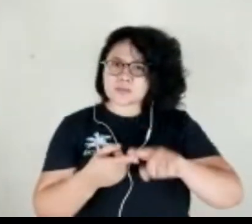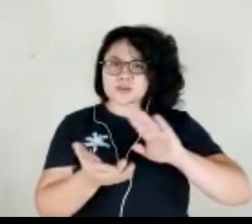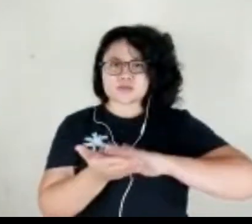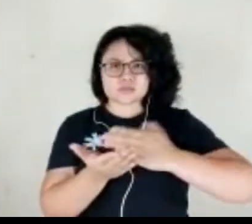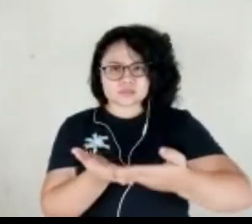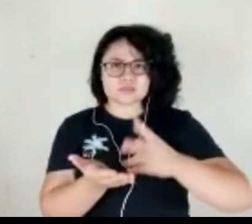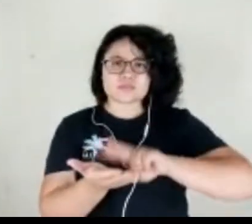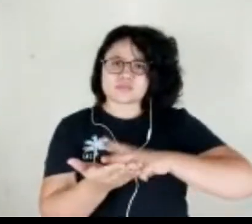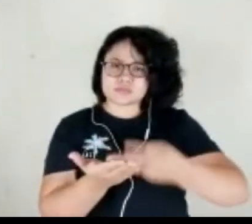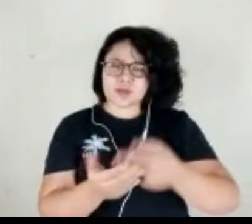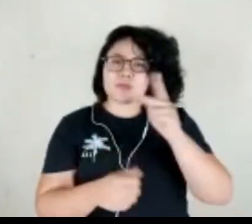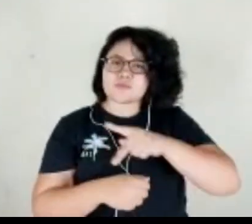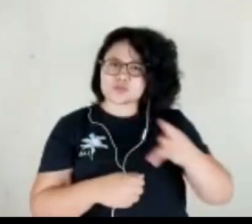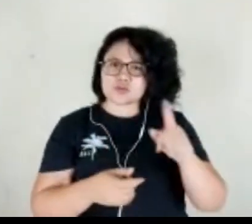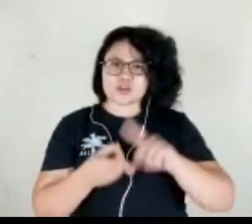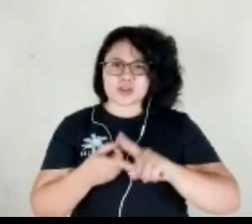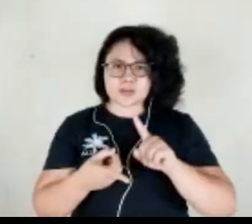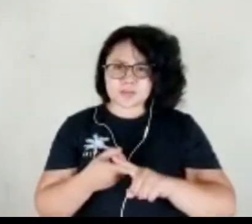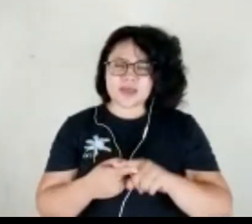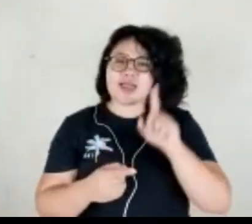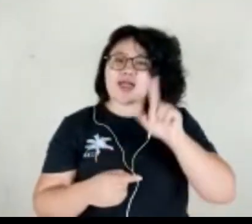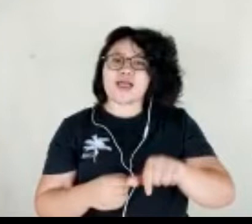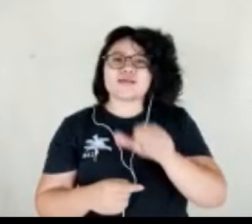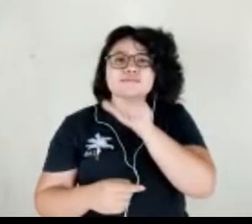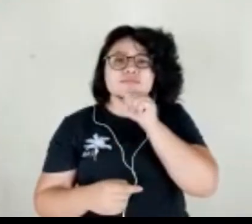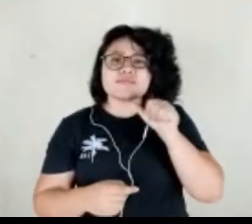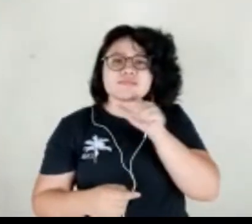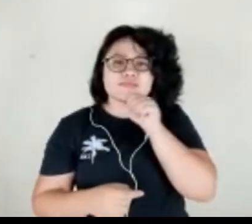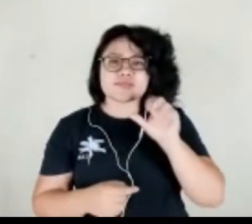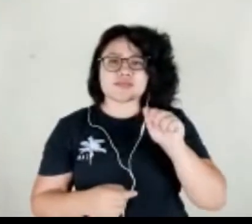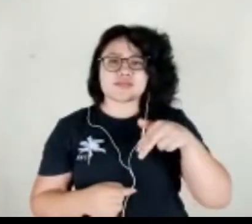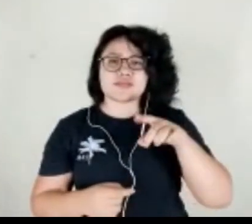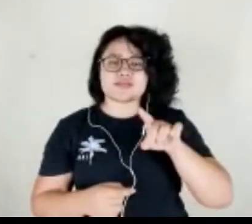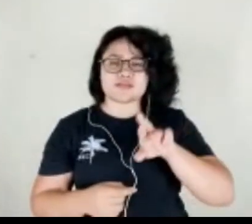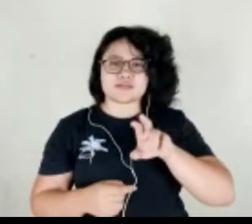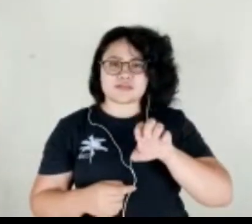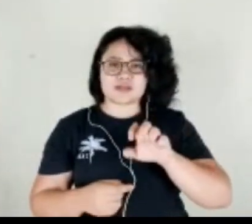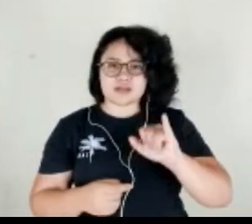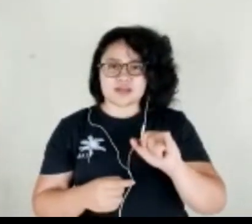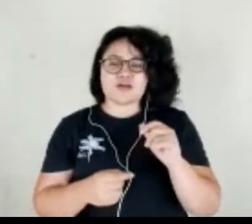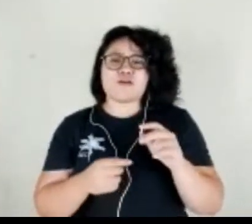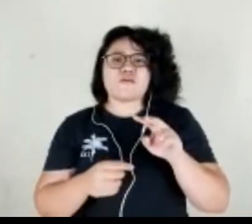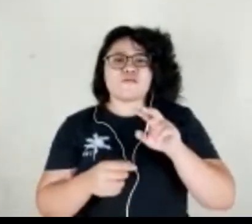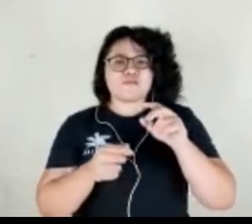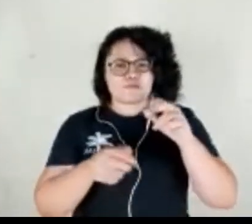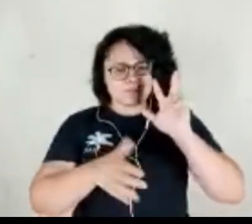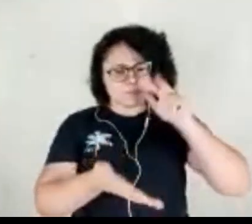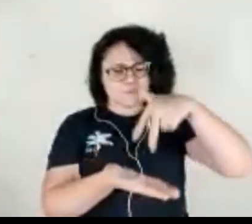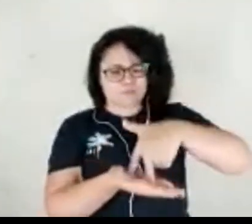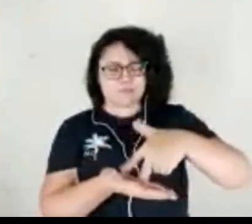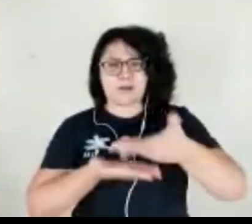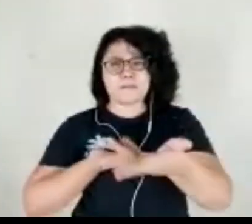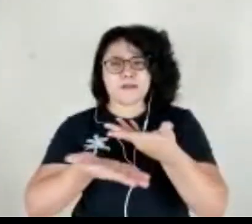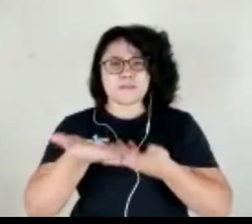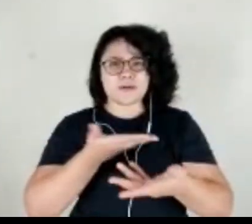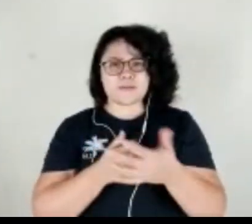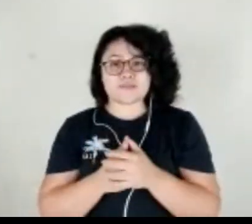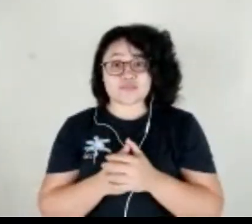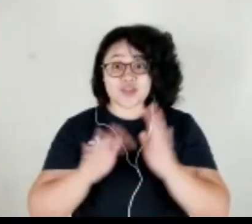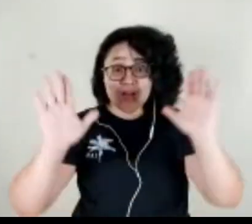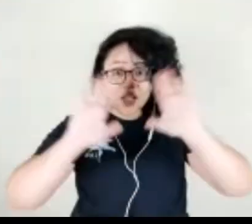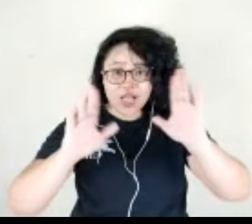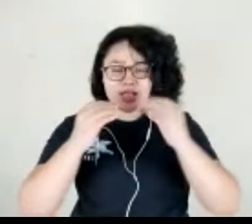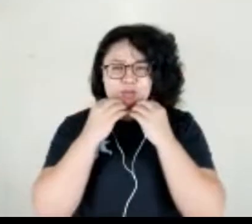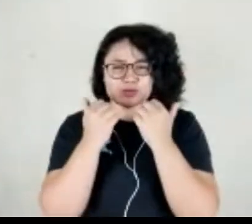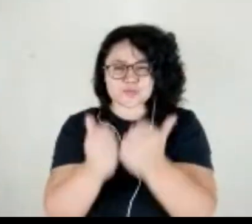intérprete e tradutor de Libras, o professor Andrei Dias, que vai compartilhar com a gente desse conhecimento. Olá galera, tudo